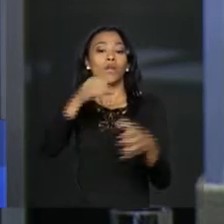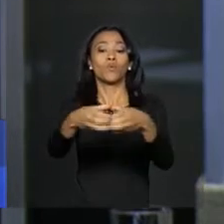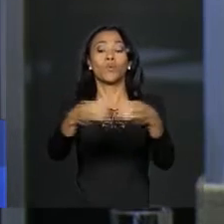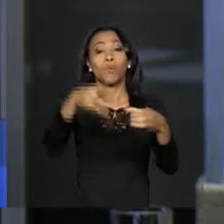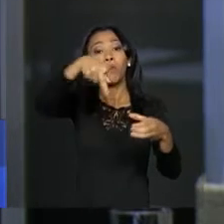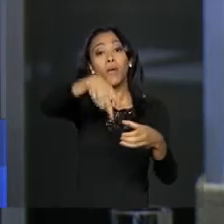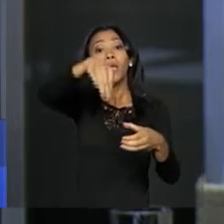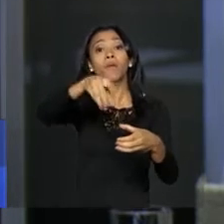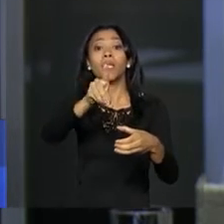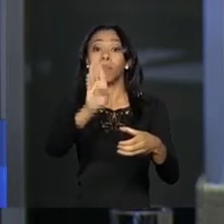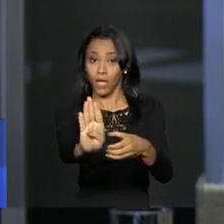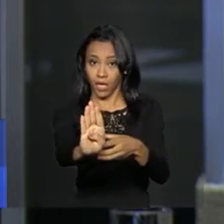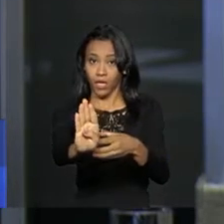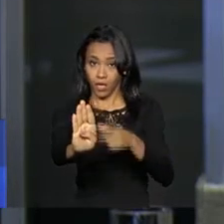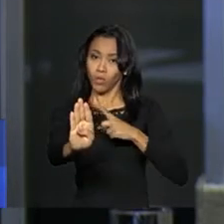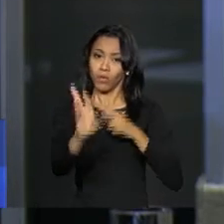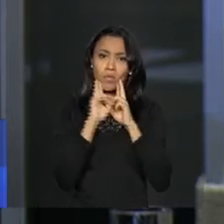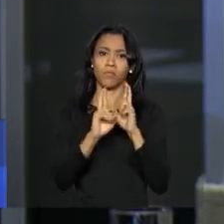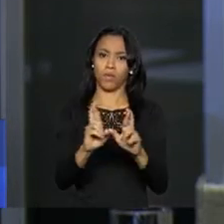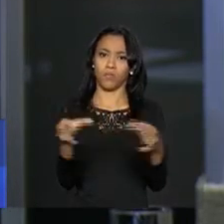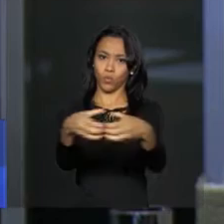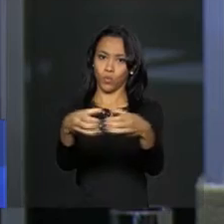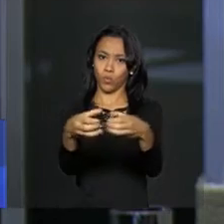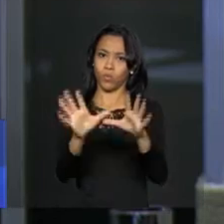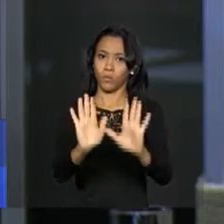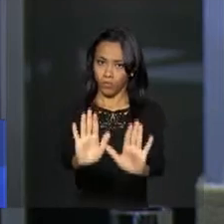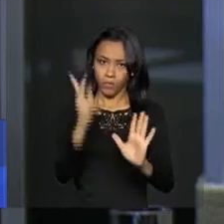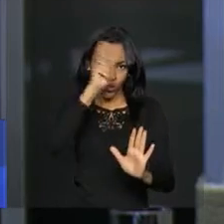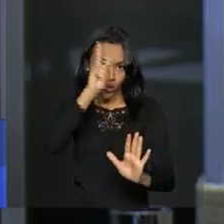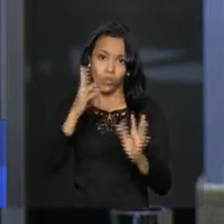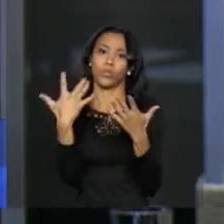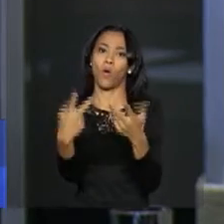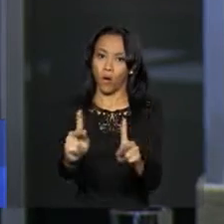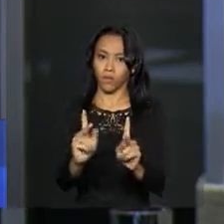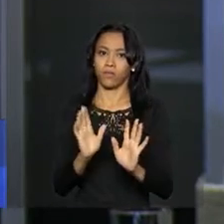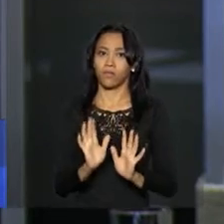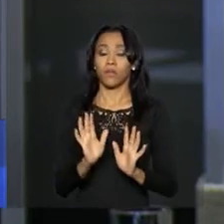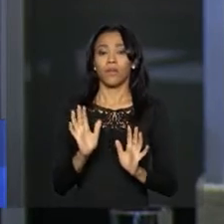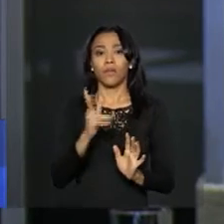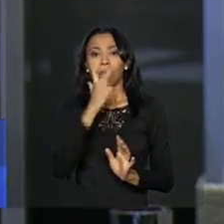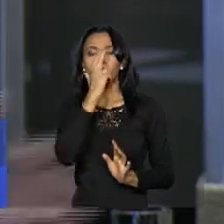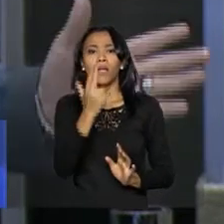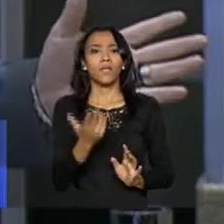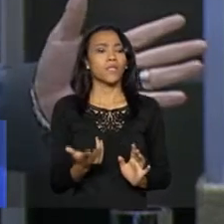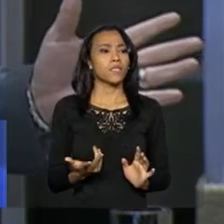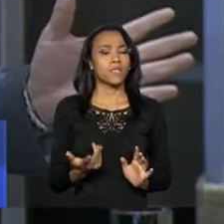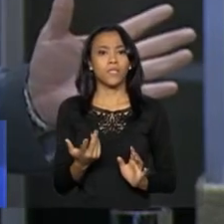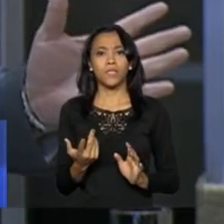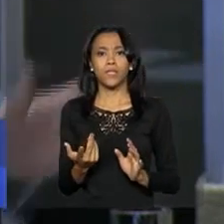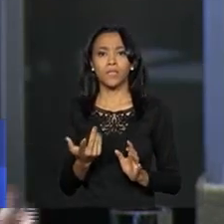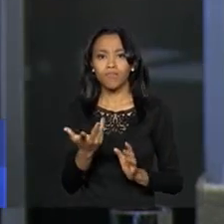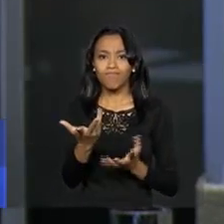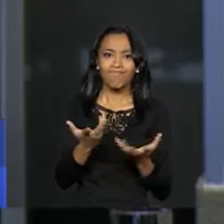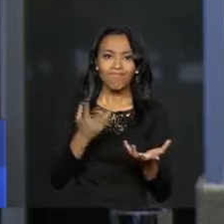mesmo, mas isso não é razoável para a história do PMDB, porque está se constituindo uma saída para o